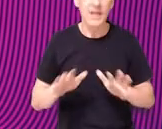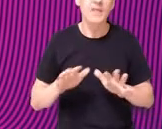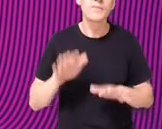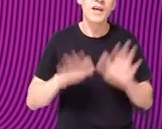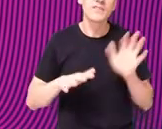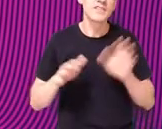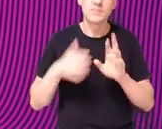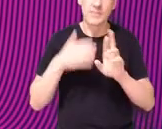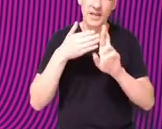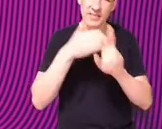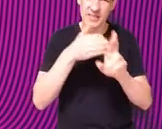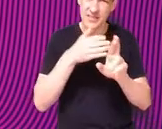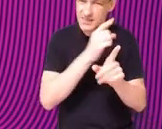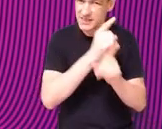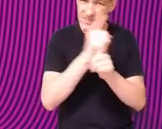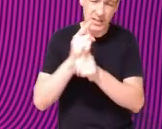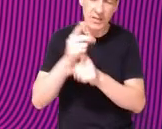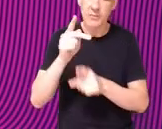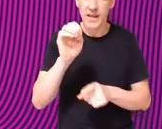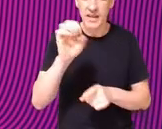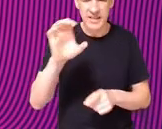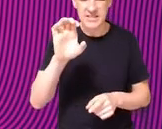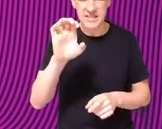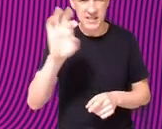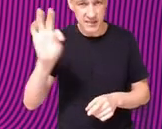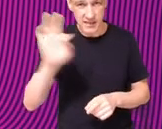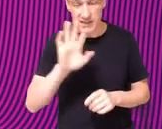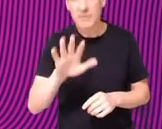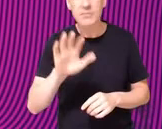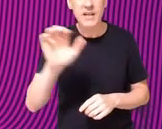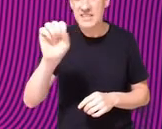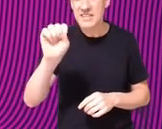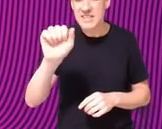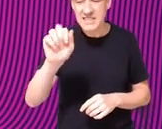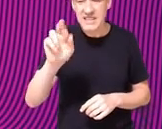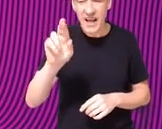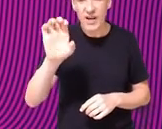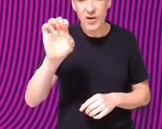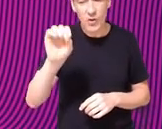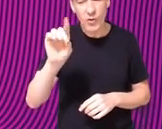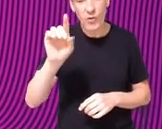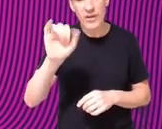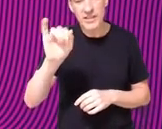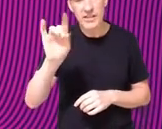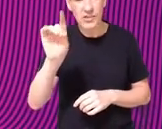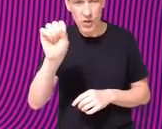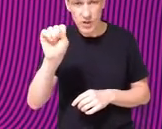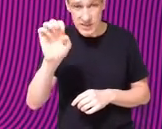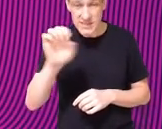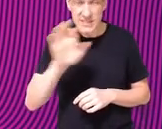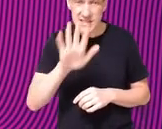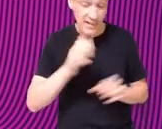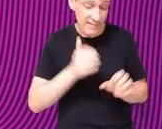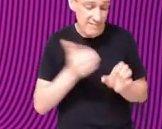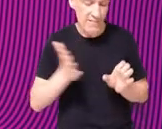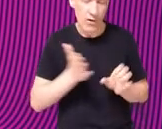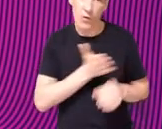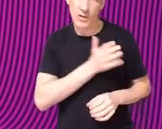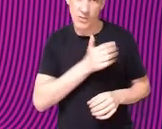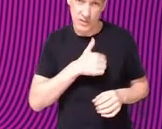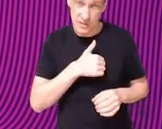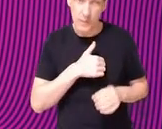com PET-CT, mas sarcoidose, se você tiver sarcoidose extracardíaca, com esse quadro clínico que ela tem,